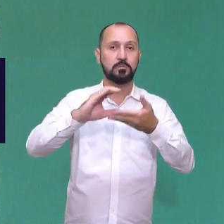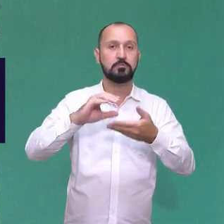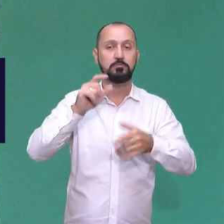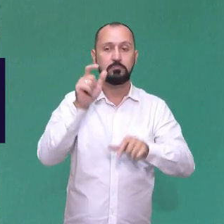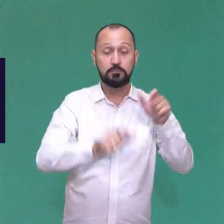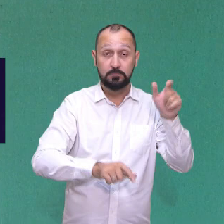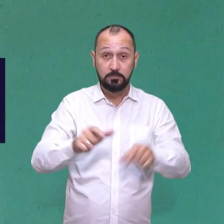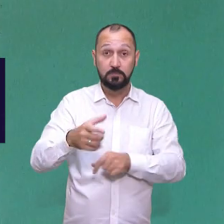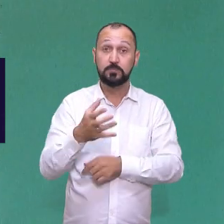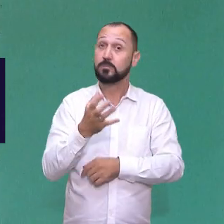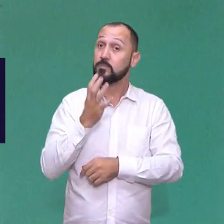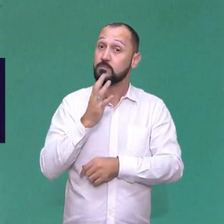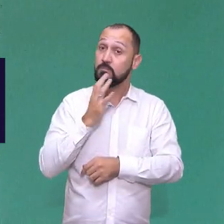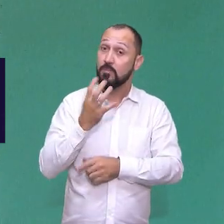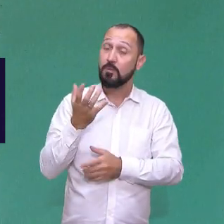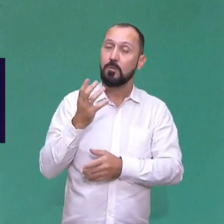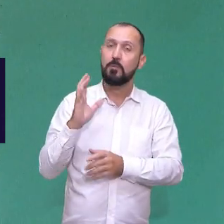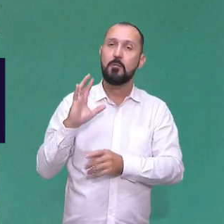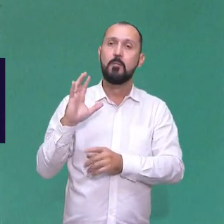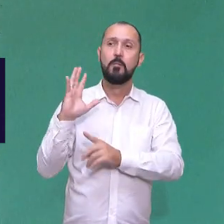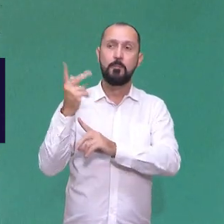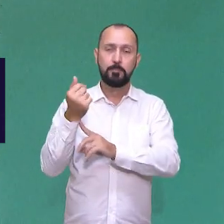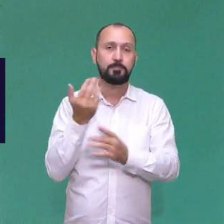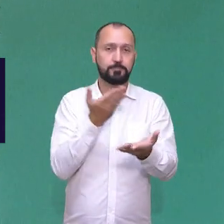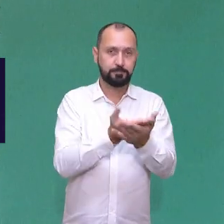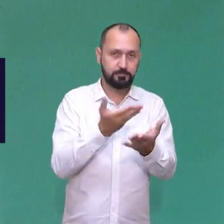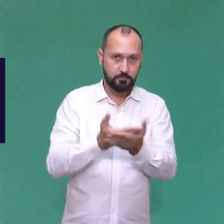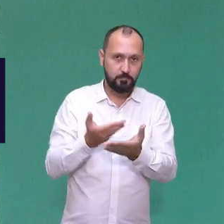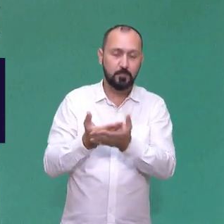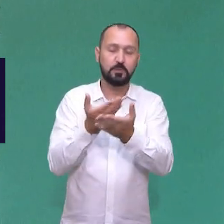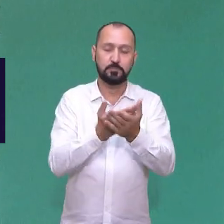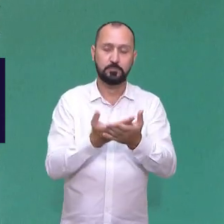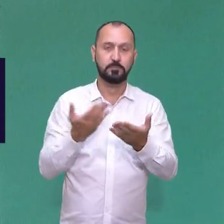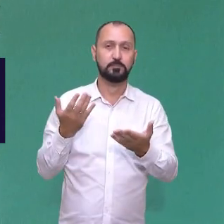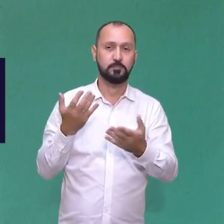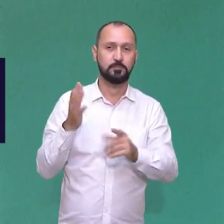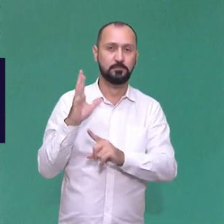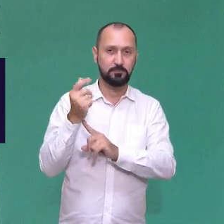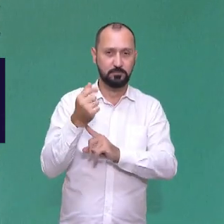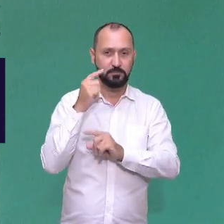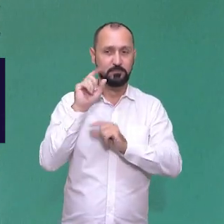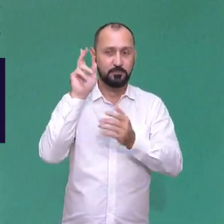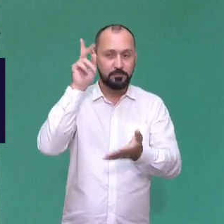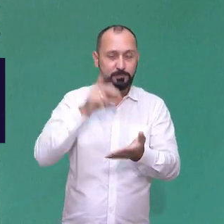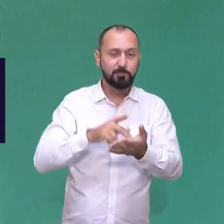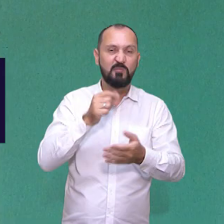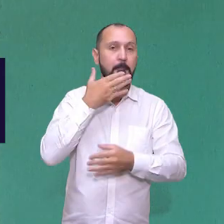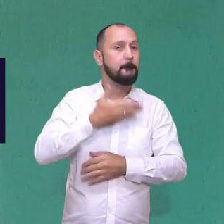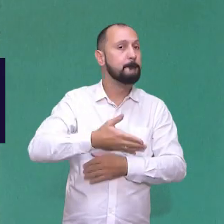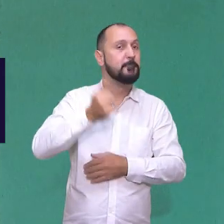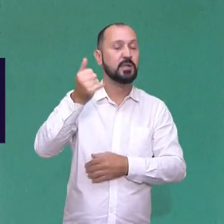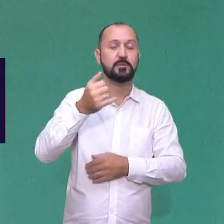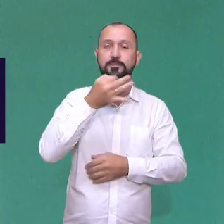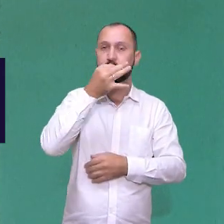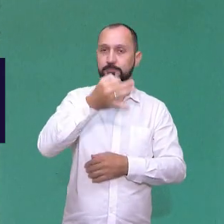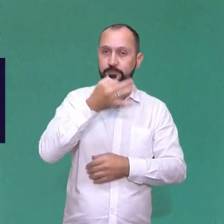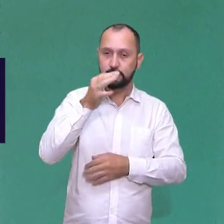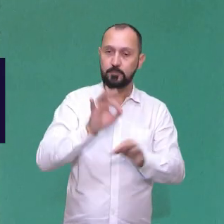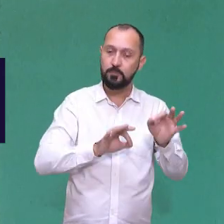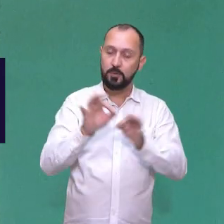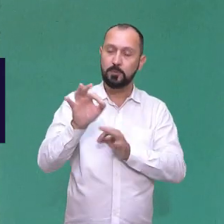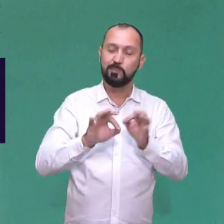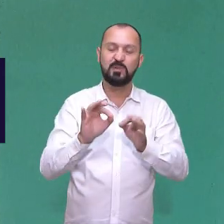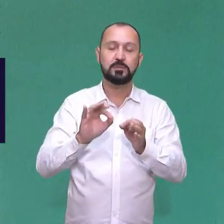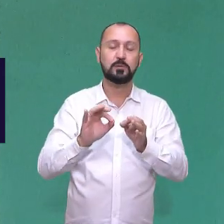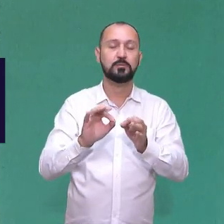esse conselho, que é formado por pessoas que conhecem de arte, que estudaram arte, que sabem o que é efetivamente